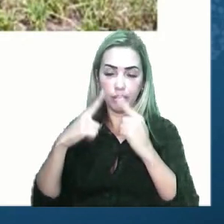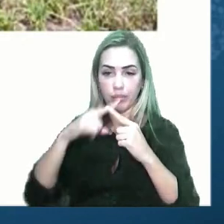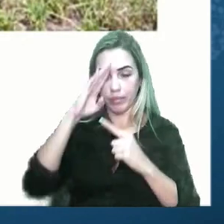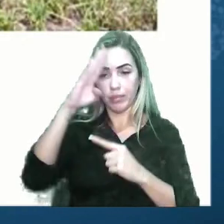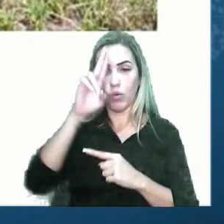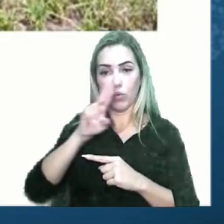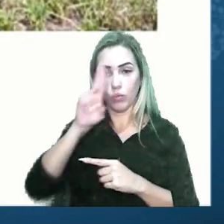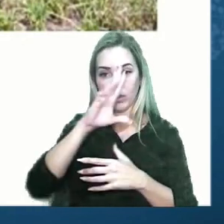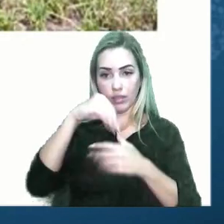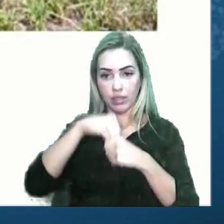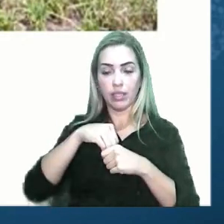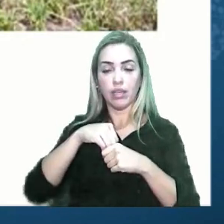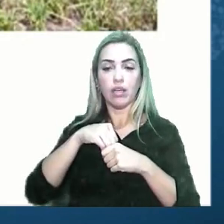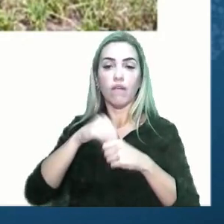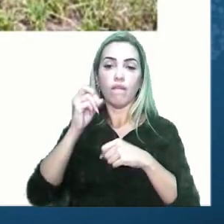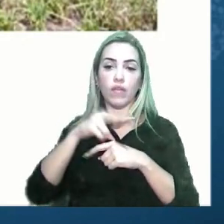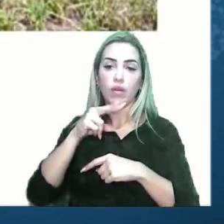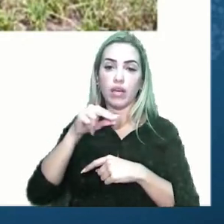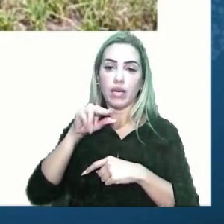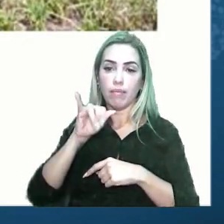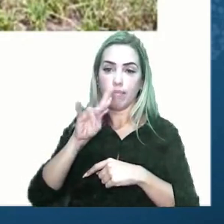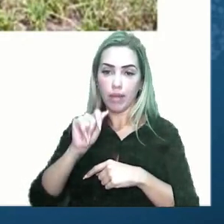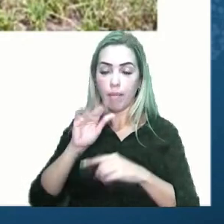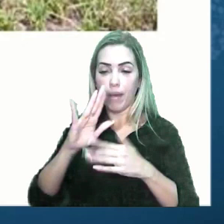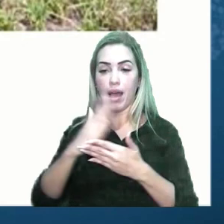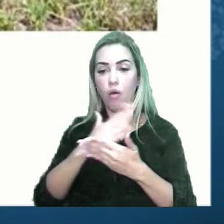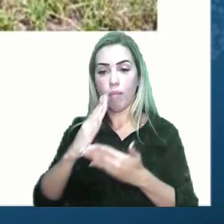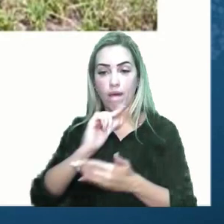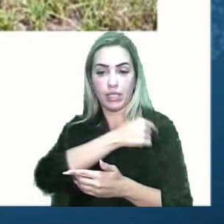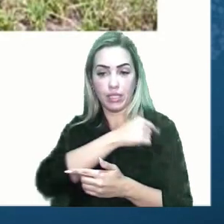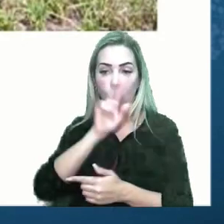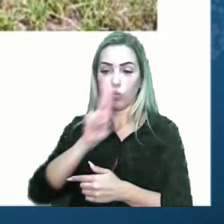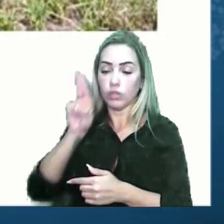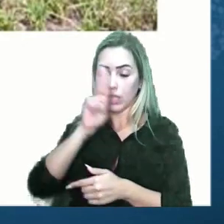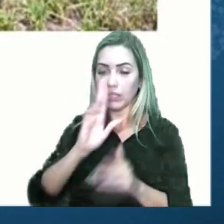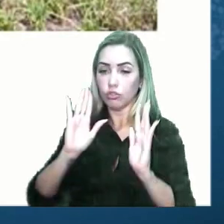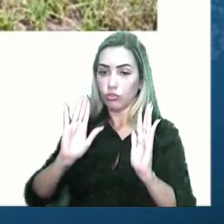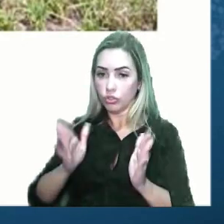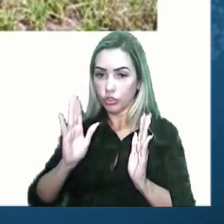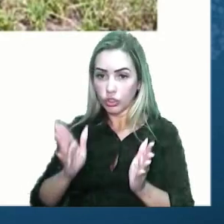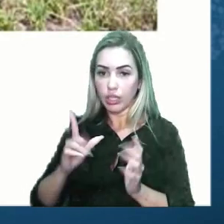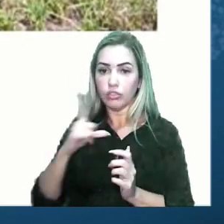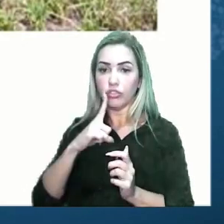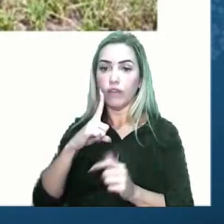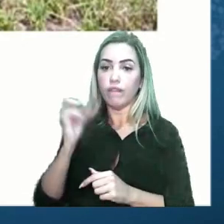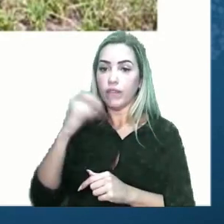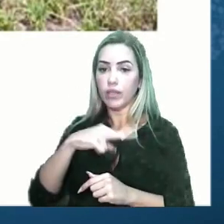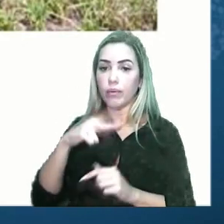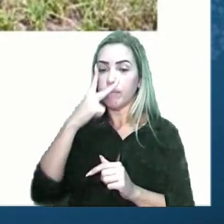do vírus Nipah, mas algumas vacinas foram usadas com um vírus que